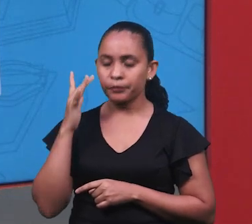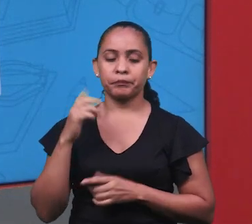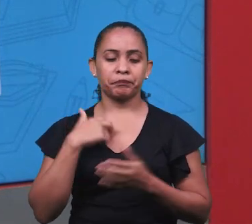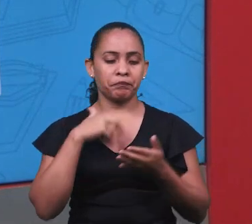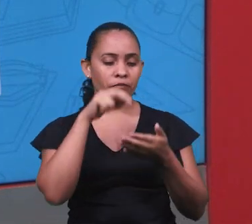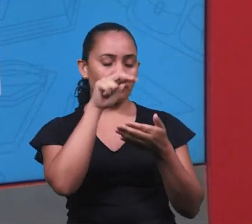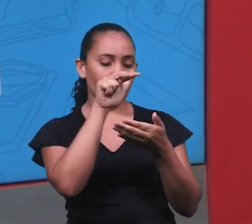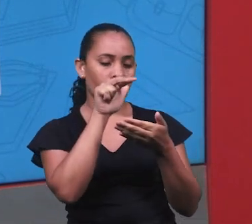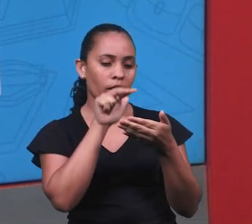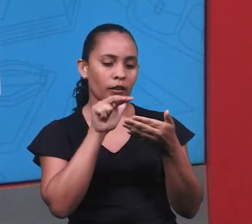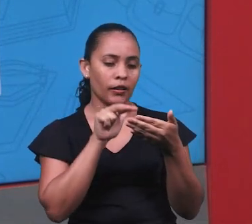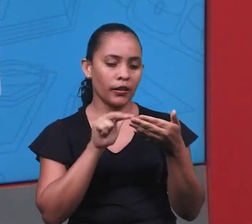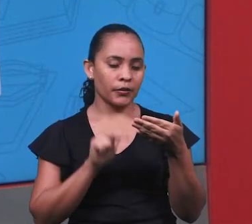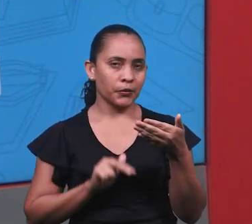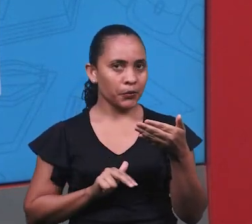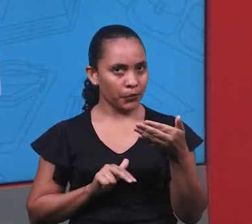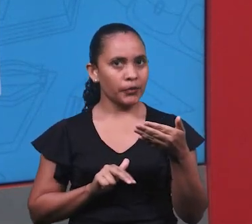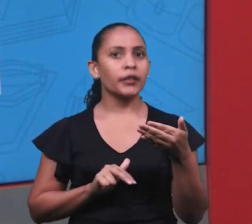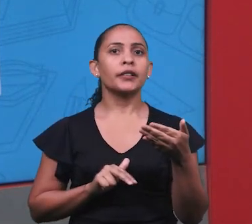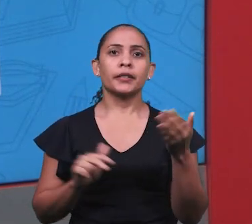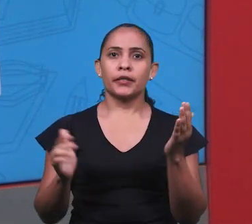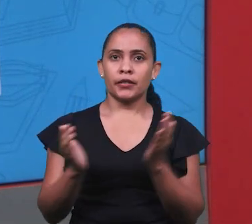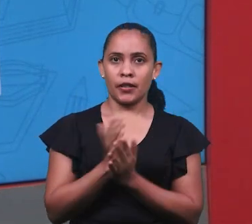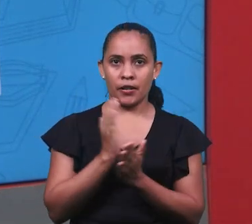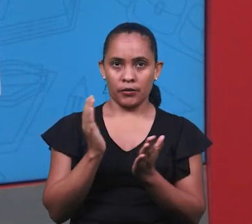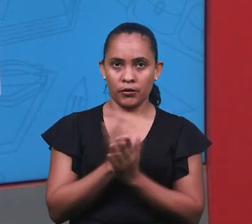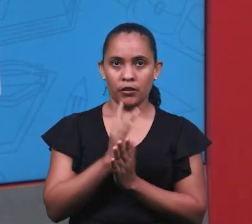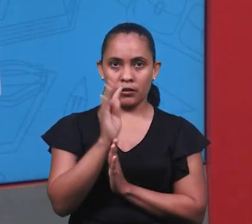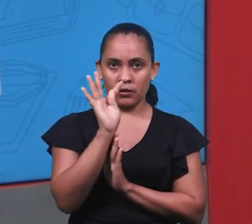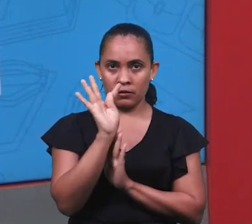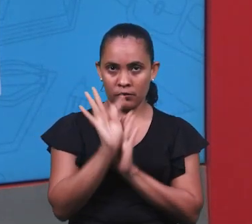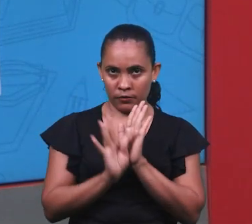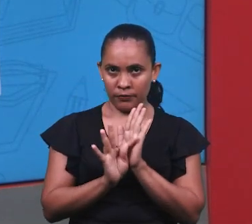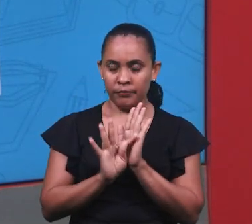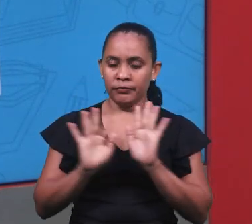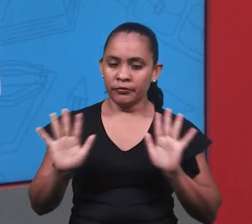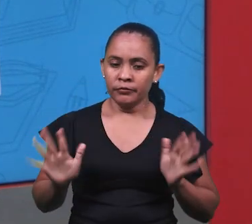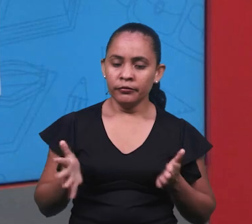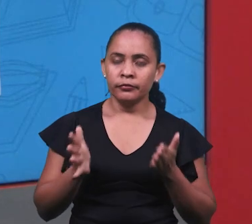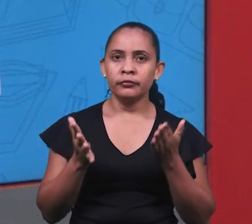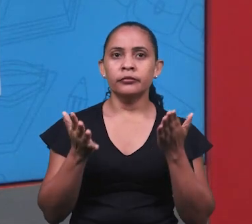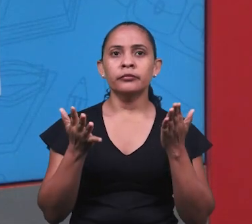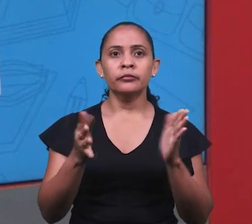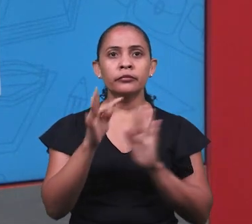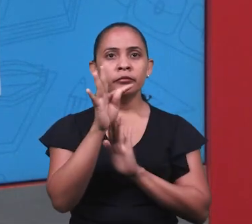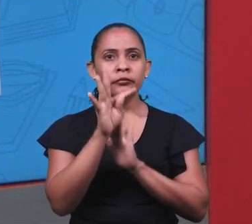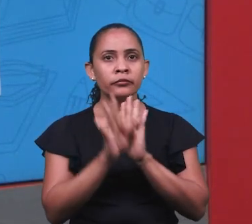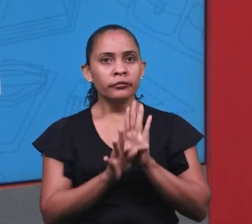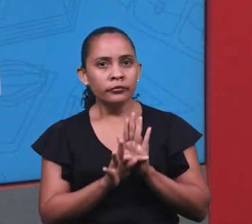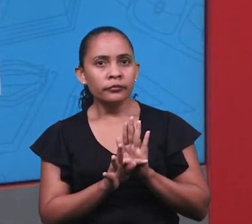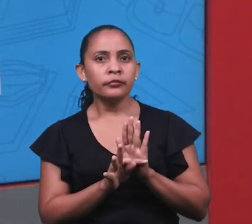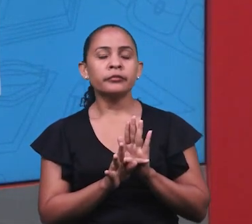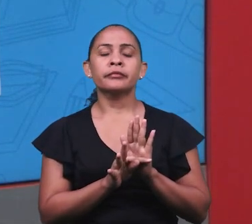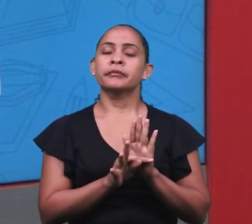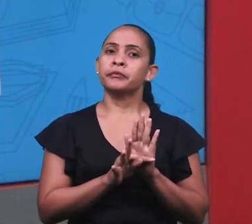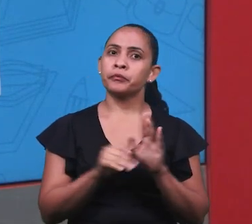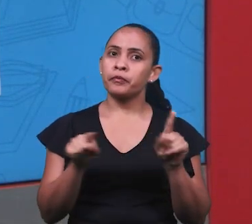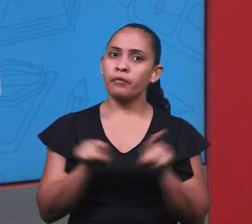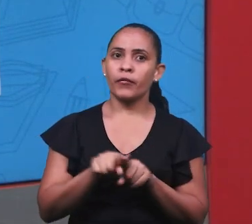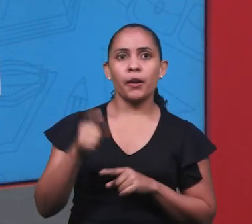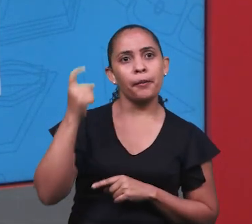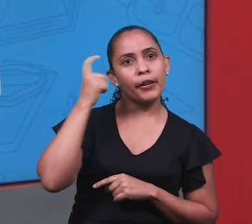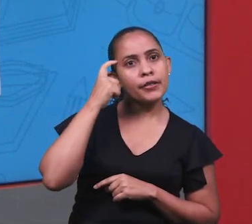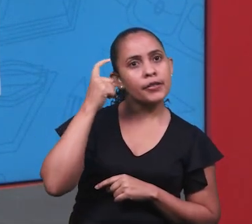candidato em fazer a leitura, por exemplo, da coletânea, que são os textos motivadores, e fazer inferências, fazer reflexões,